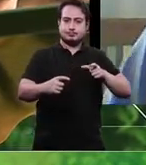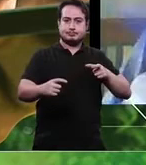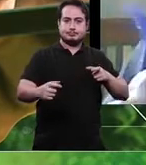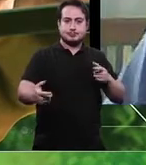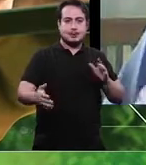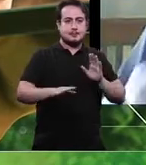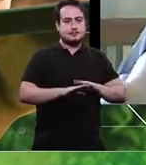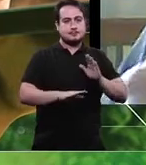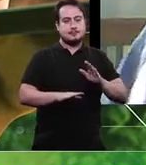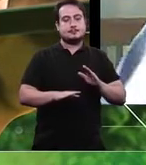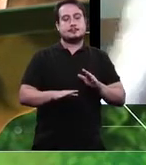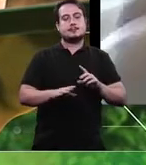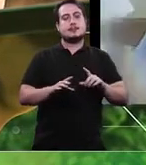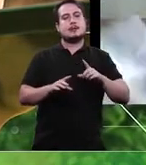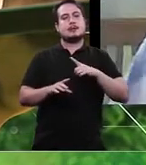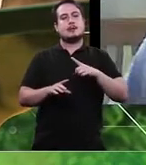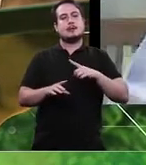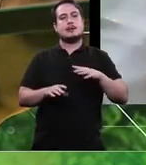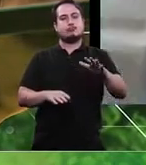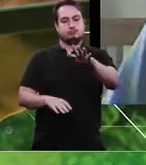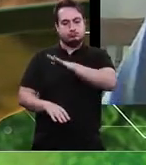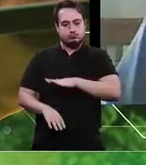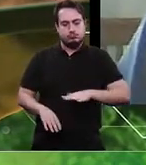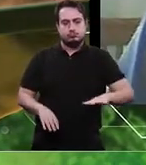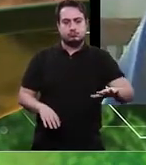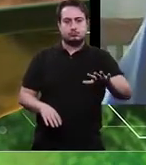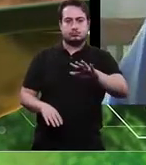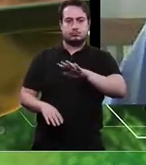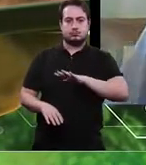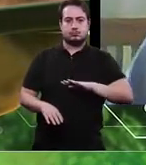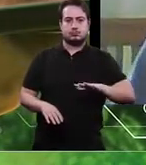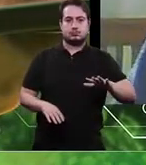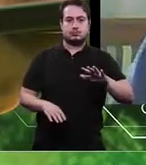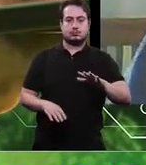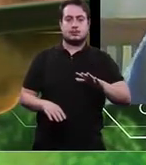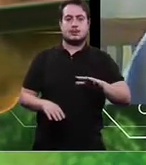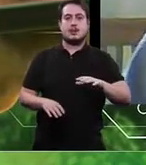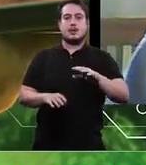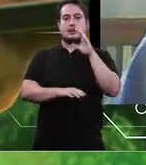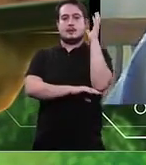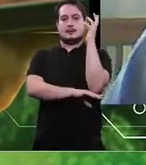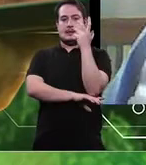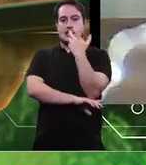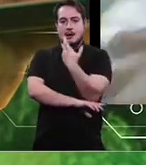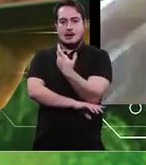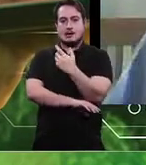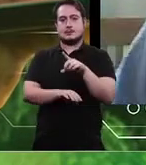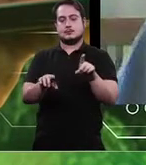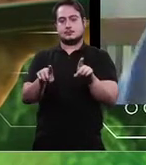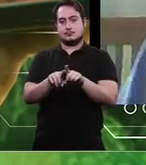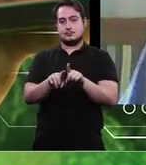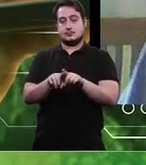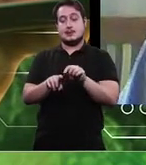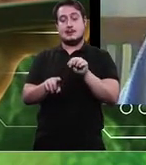Igor. Ela ocupa grandes partes de cerrado e que